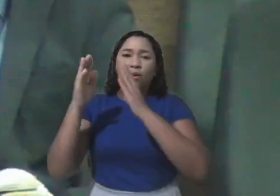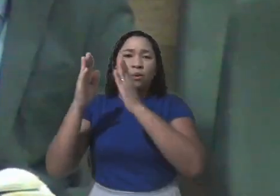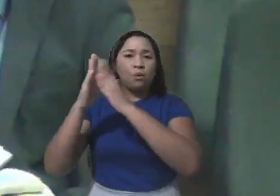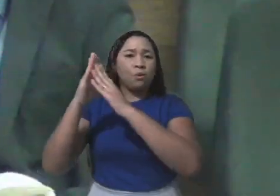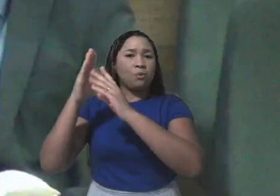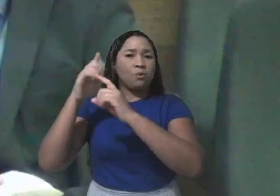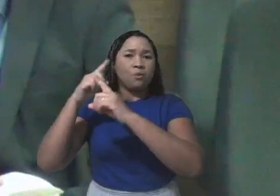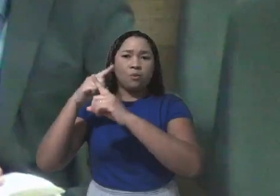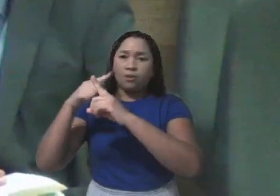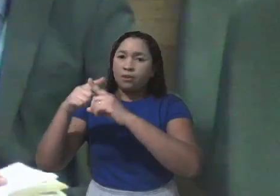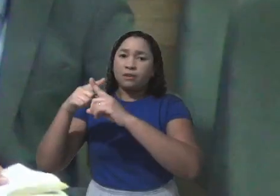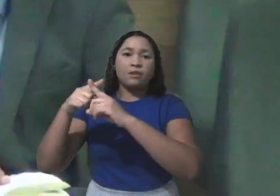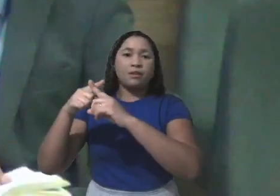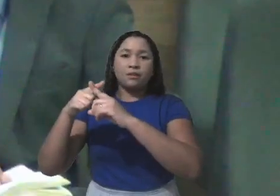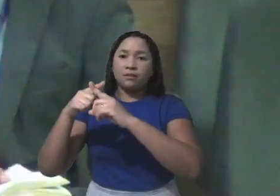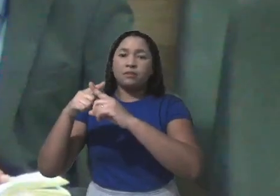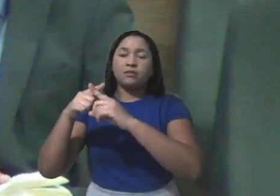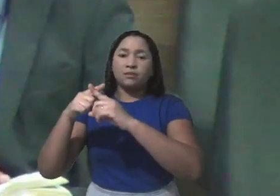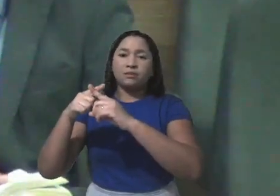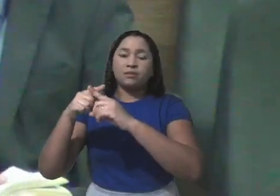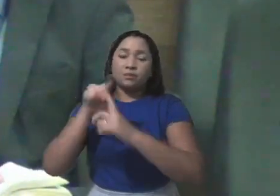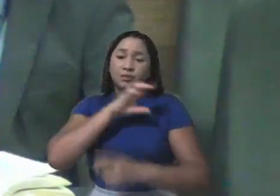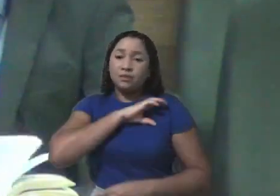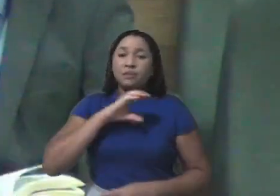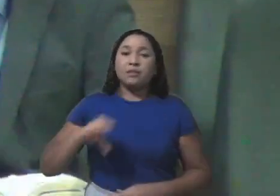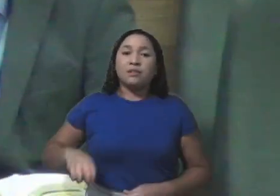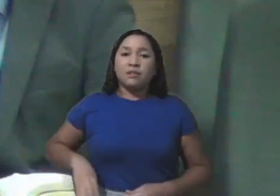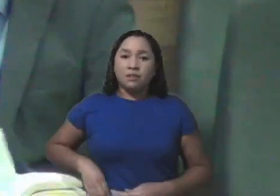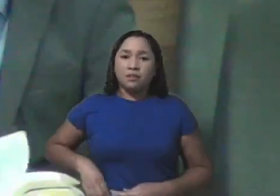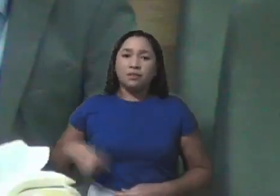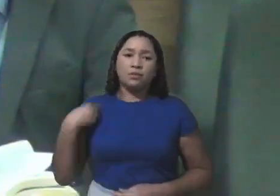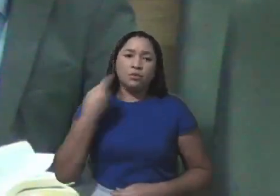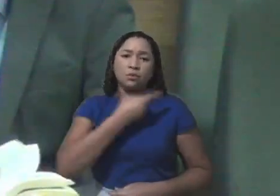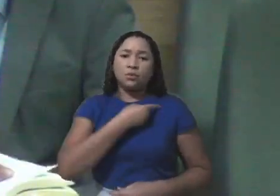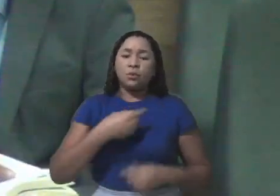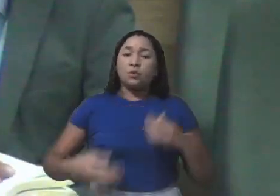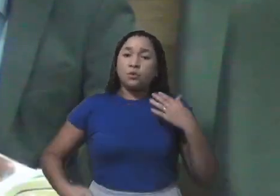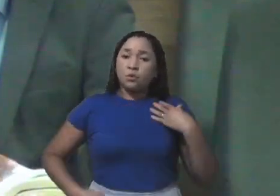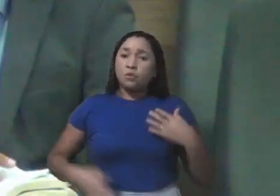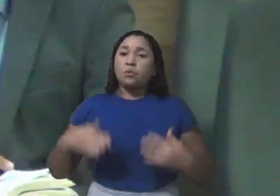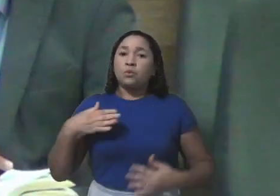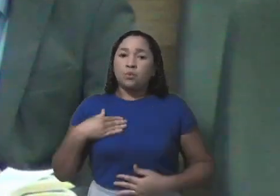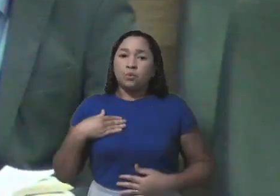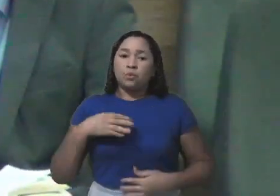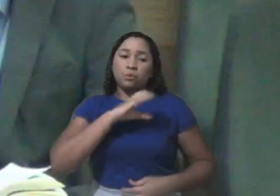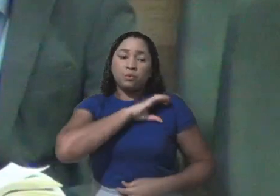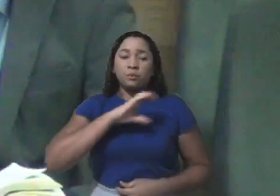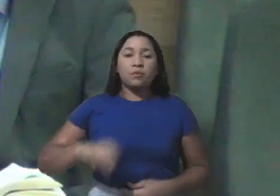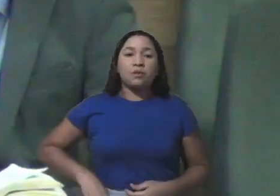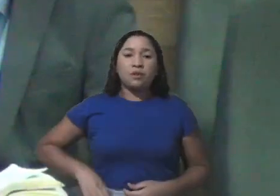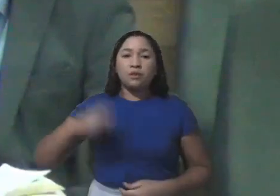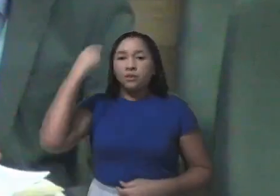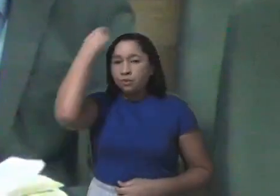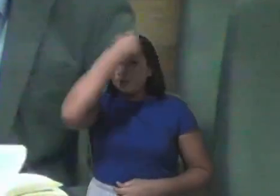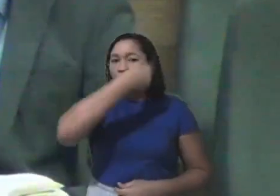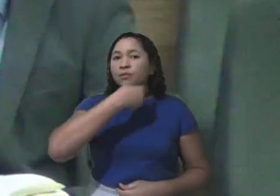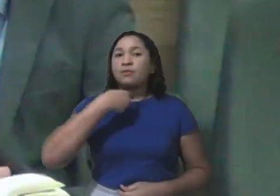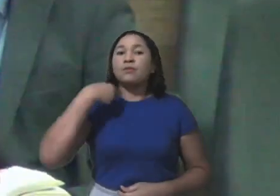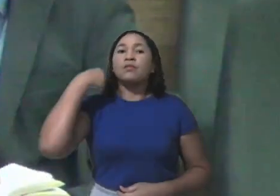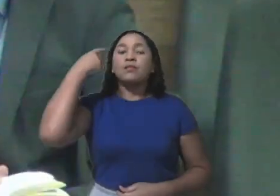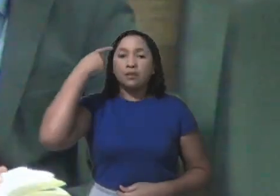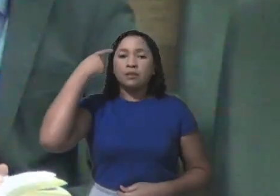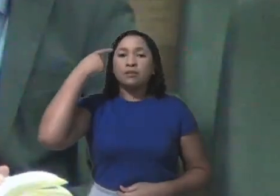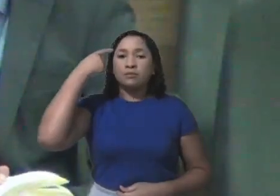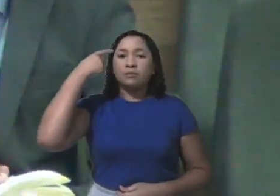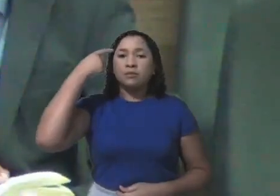qual Cristo é a cabeça. Se uma unha do dedinho do pé está encravada, o que é que acontece com